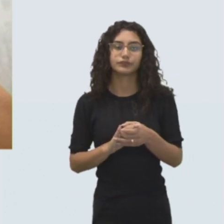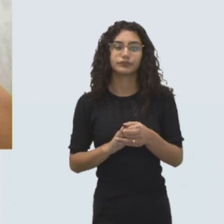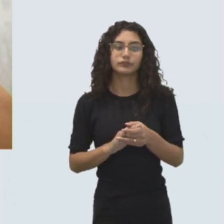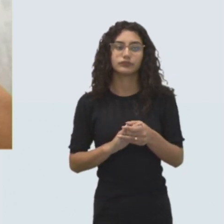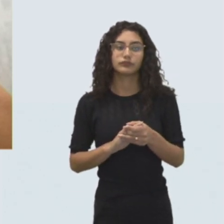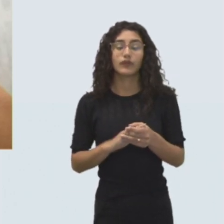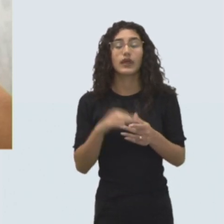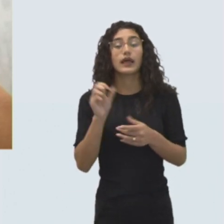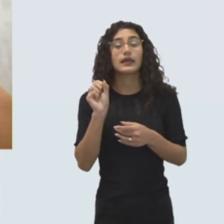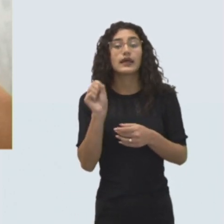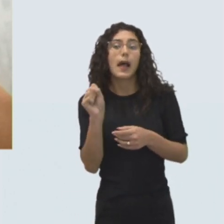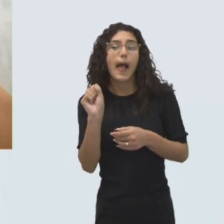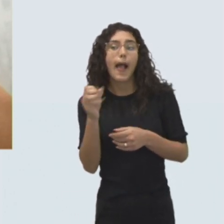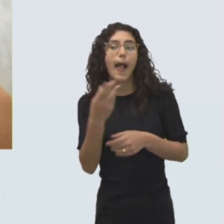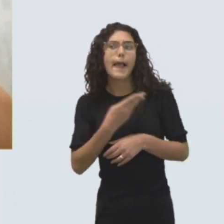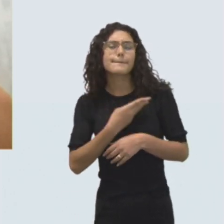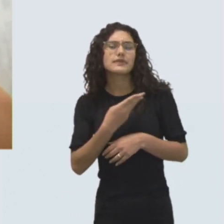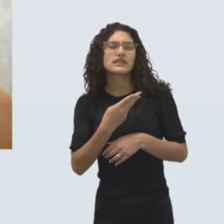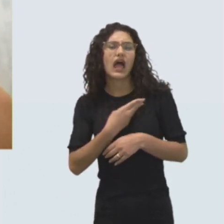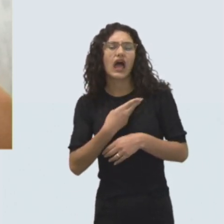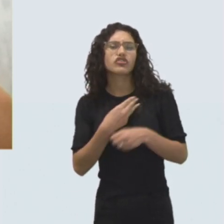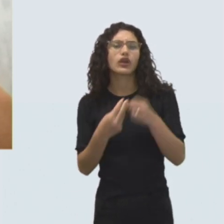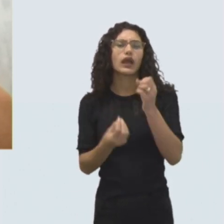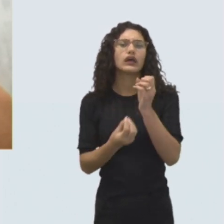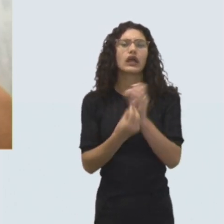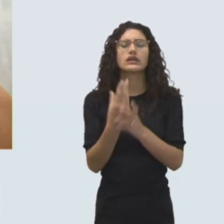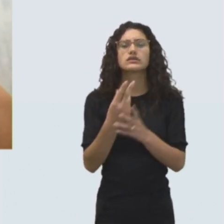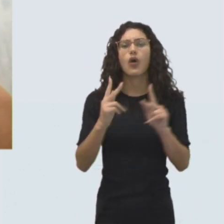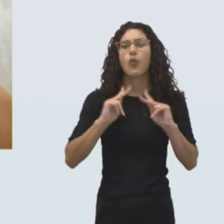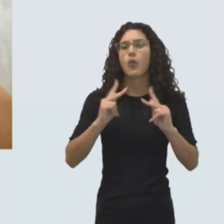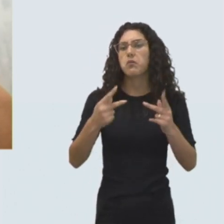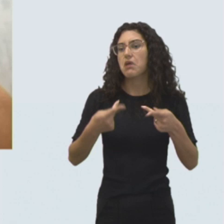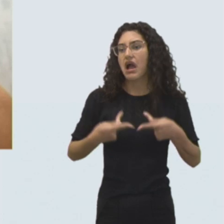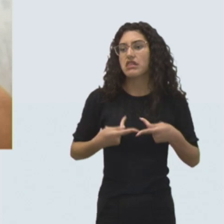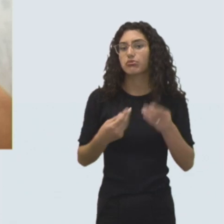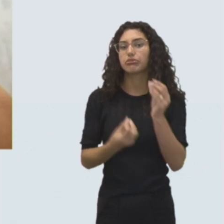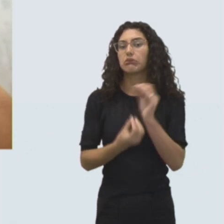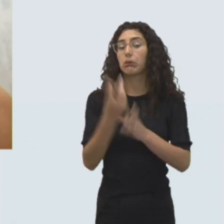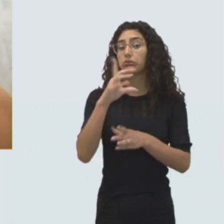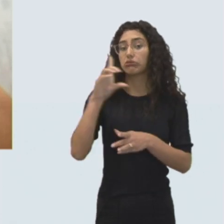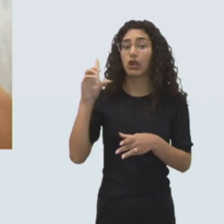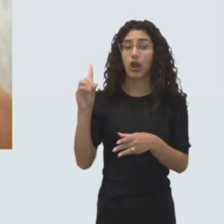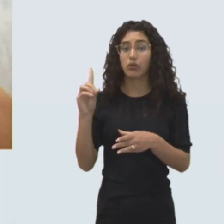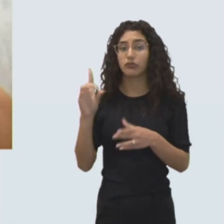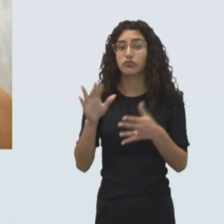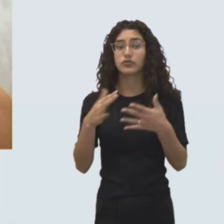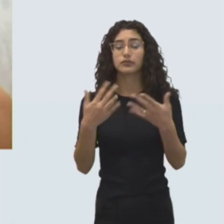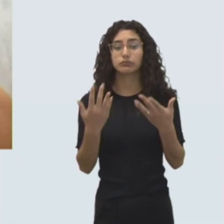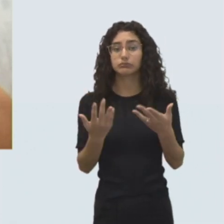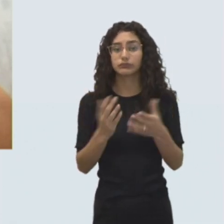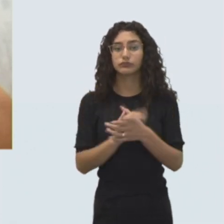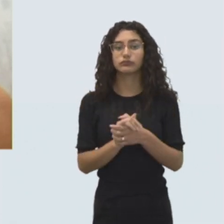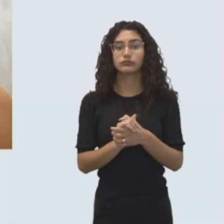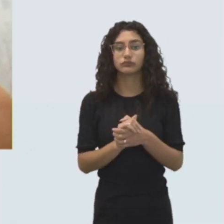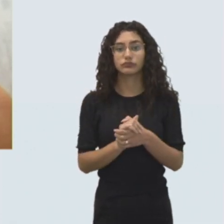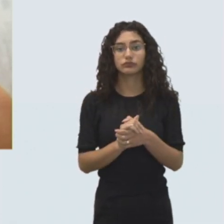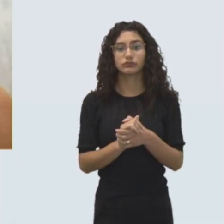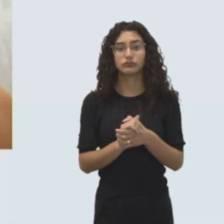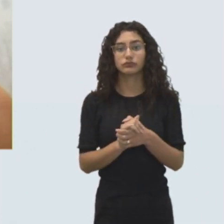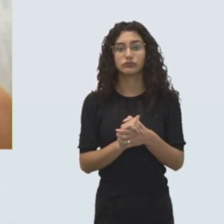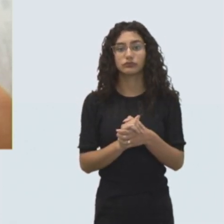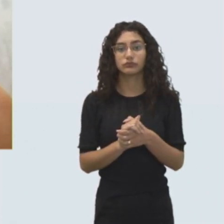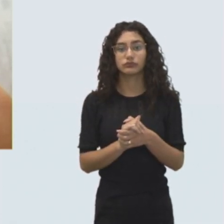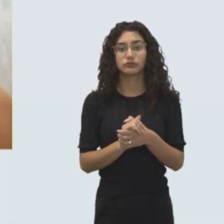Seria a amizade uma criação humana, uma criação divina? Seria um cometa Harley que